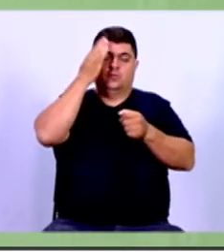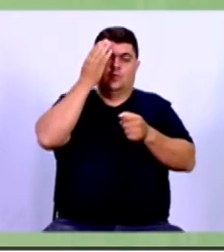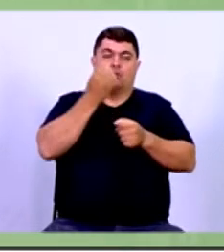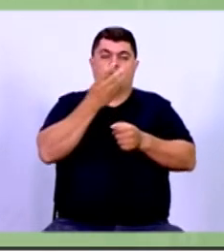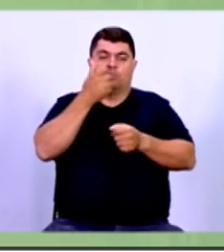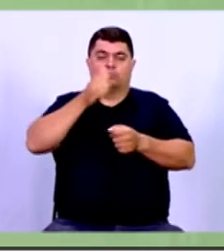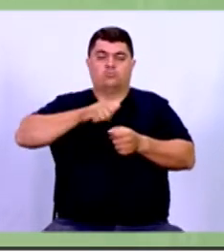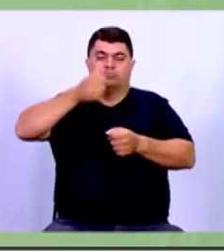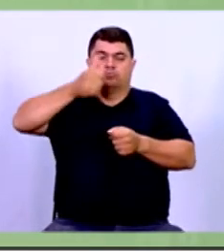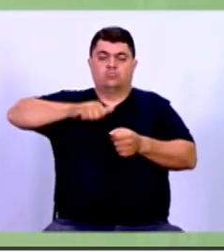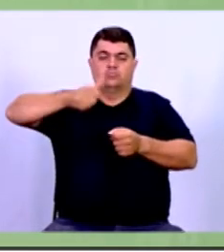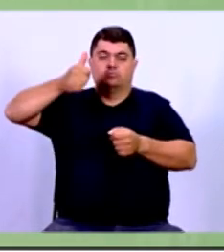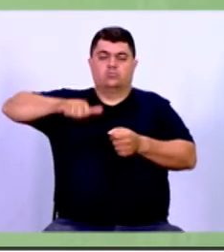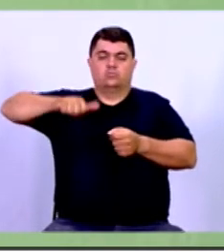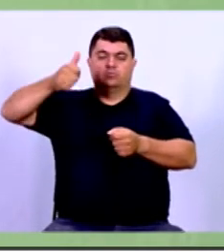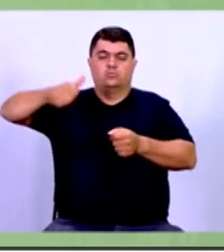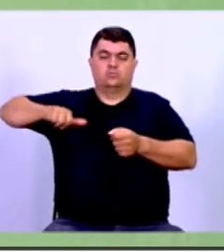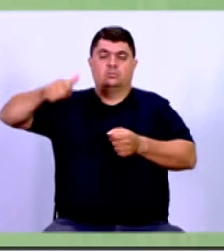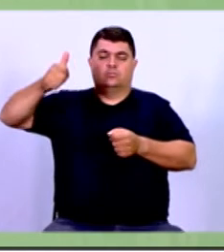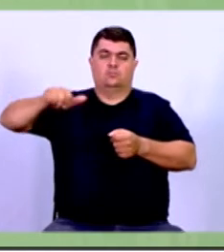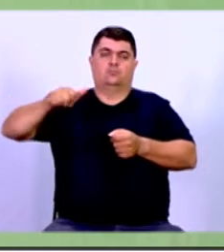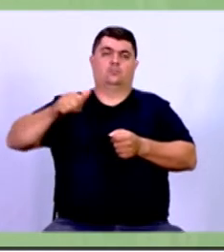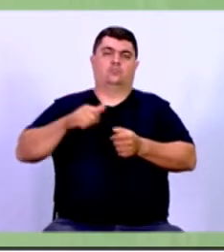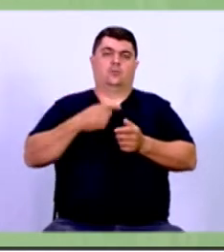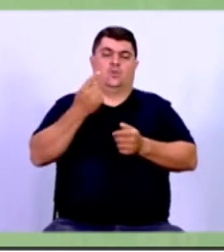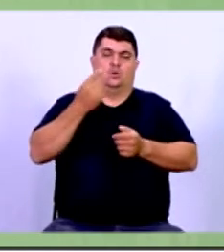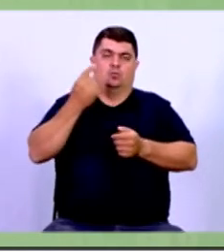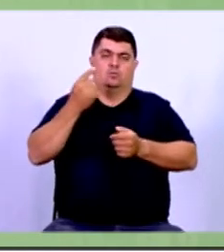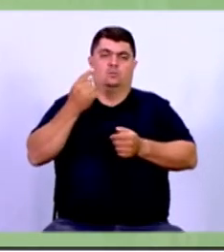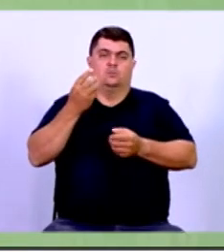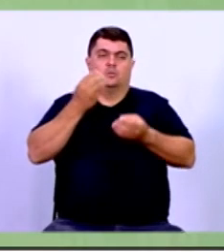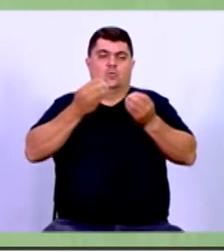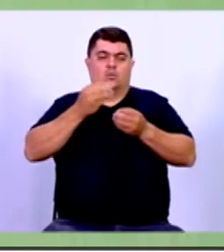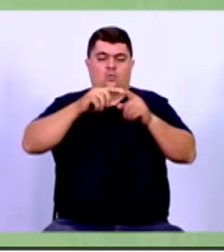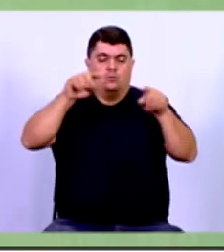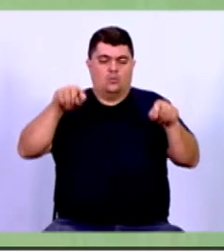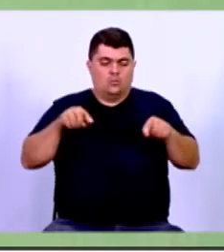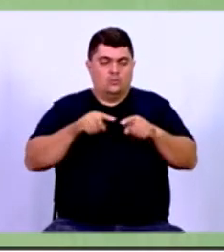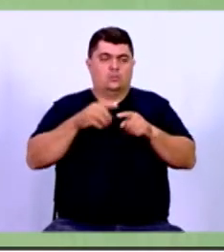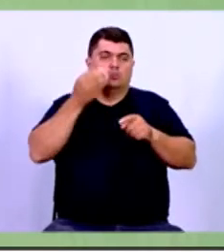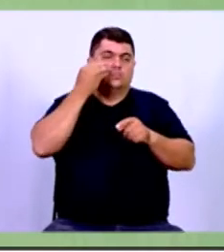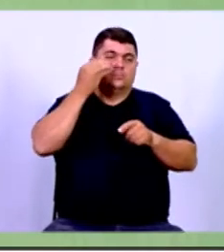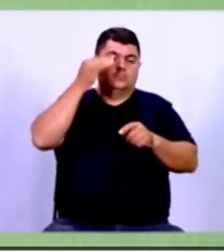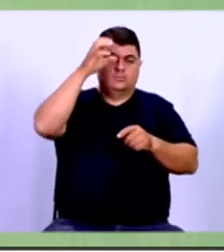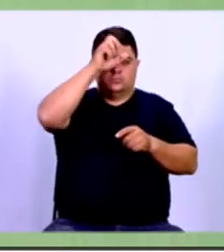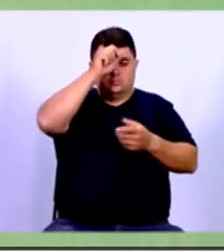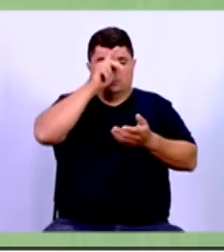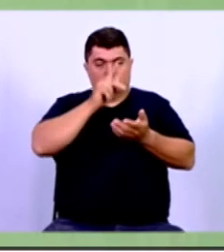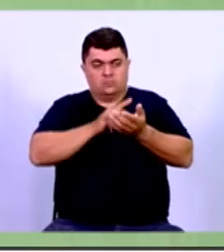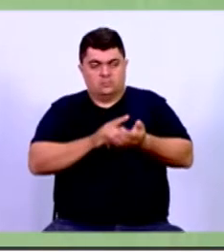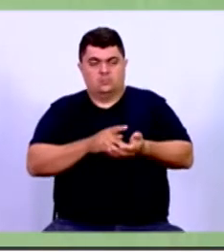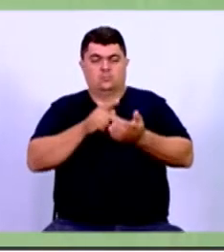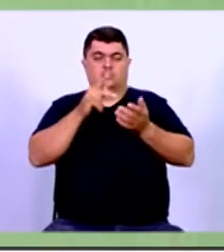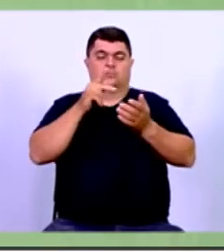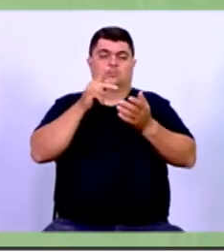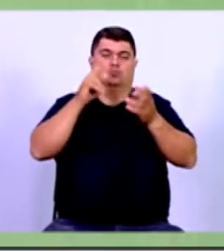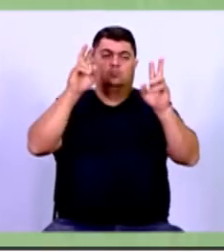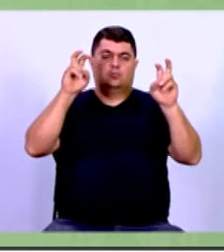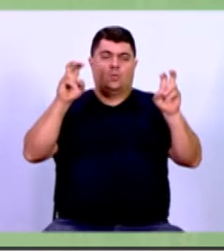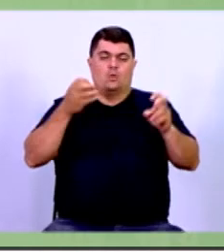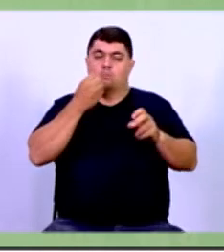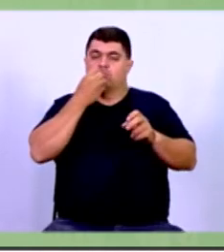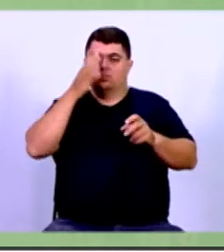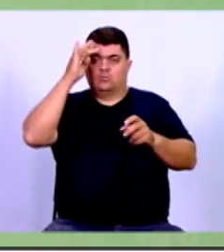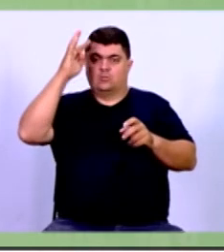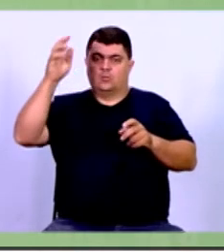é uma das avaliações a serem feitas. Então, você vai avaliar as condições de realização do estágio, você vai avaliar se os conhecimentos